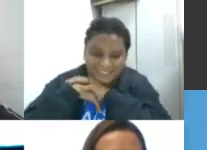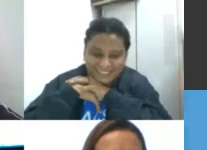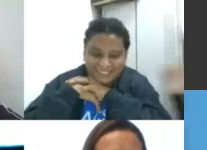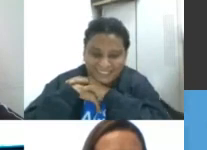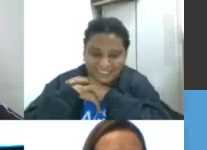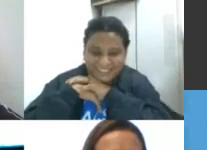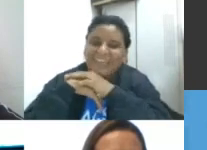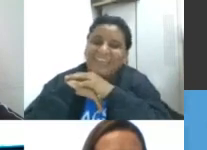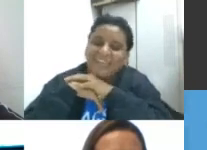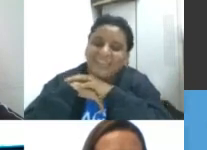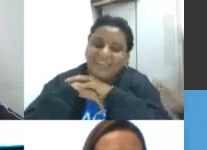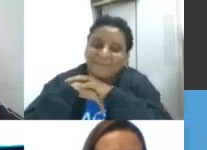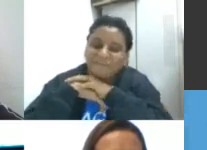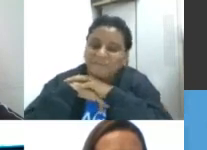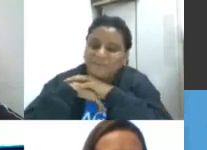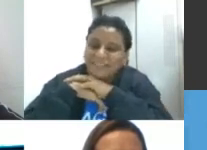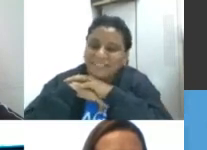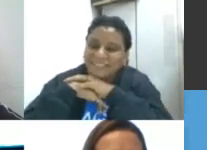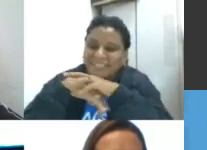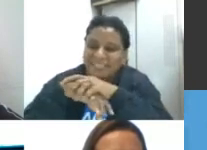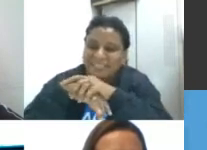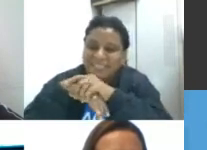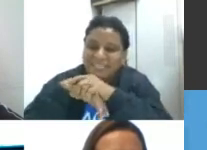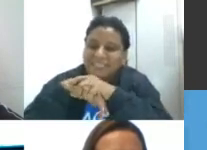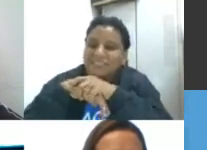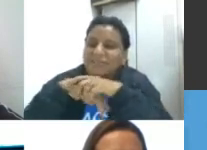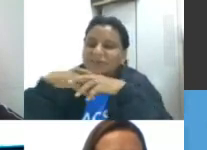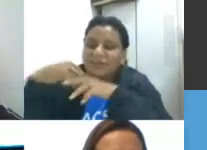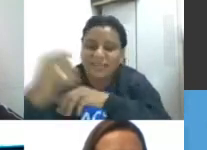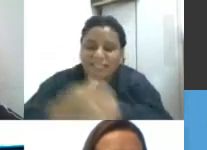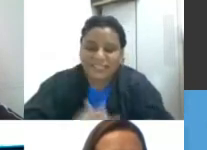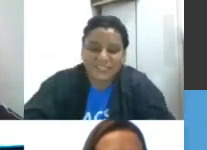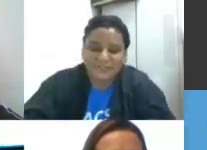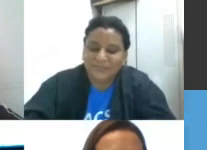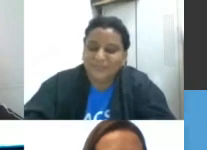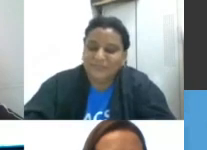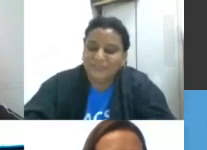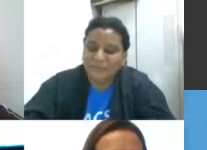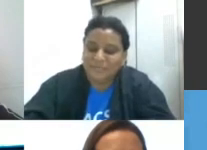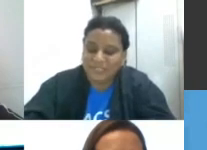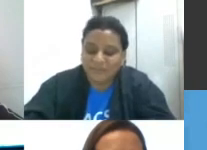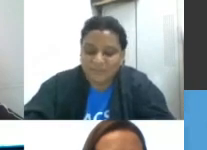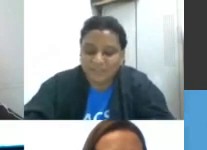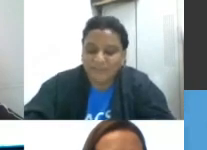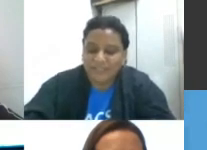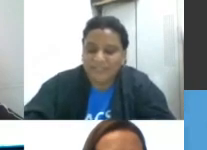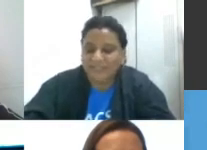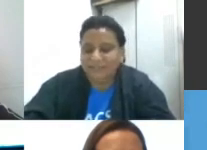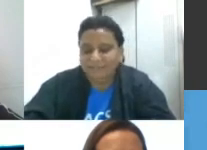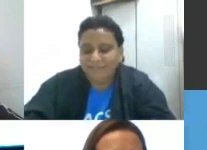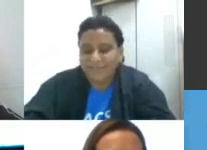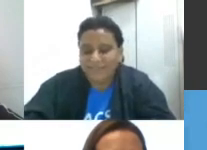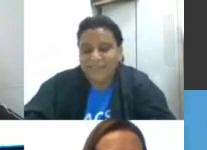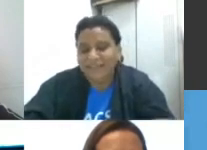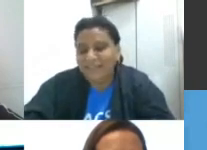Adriana deixa eu só perguntar aqui a Adriana é só a questão de quando você estava falando da